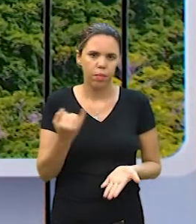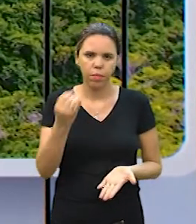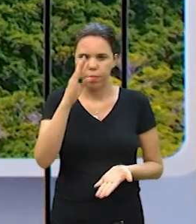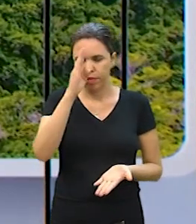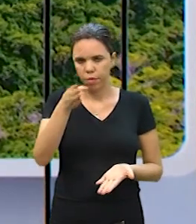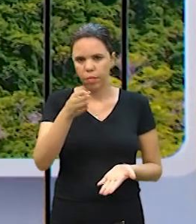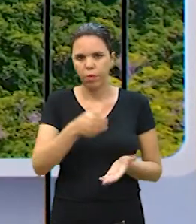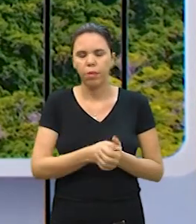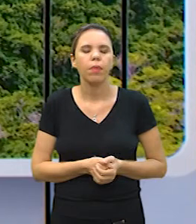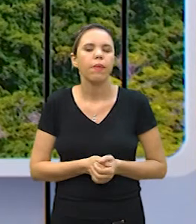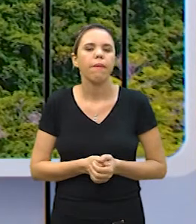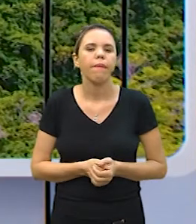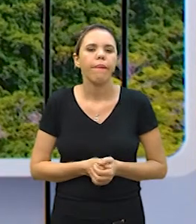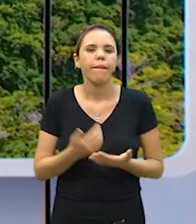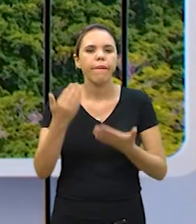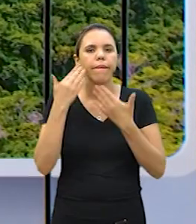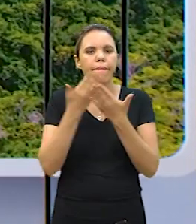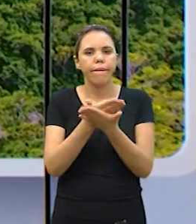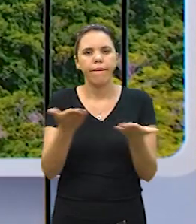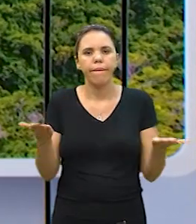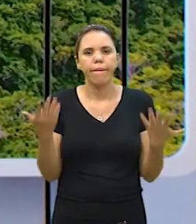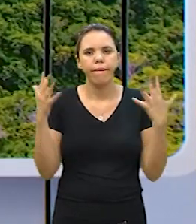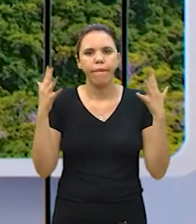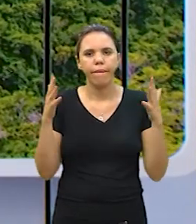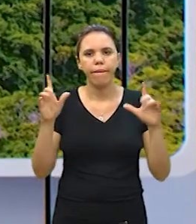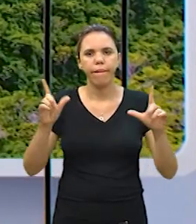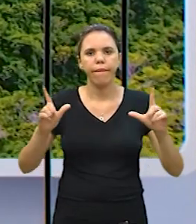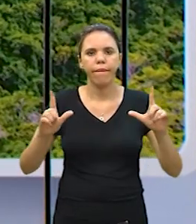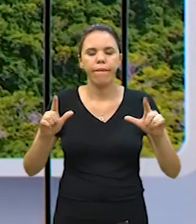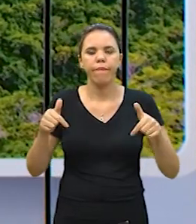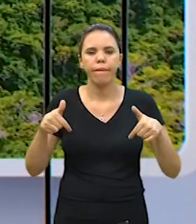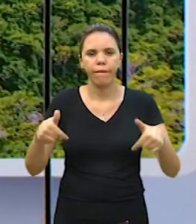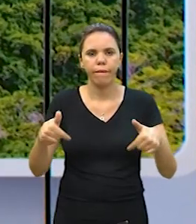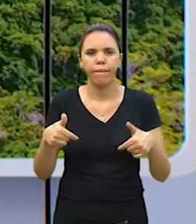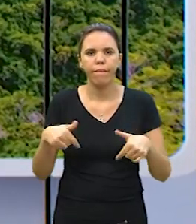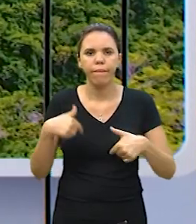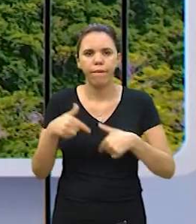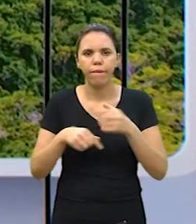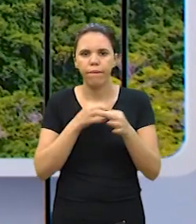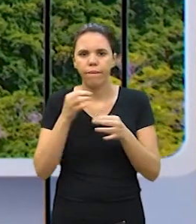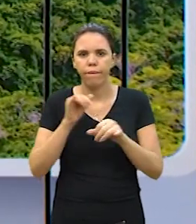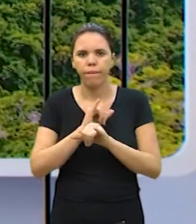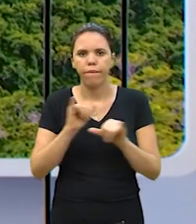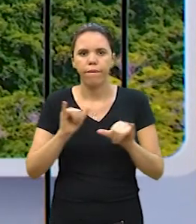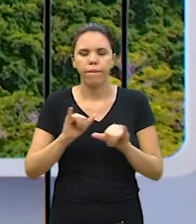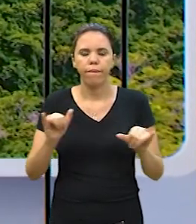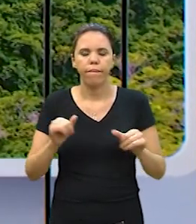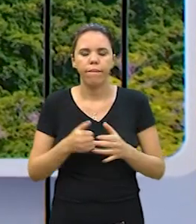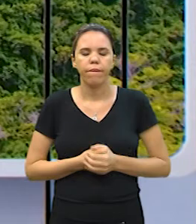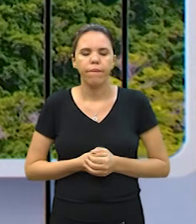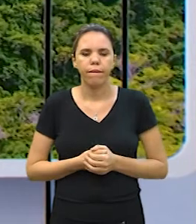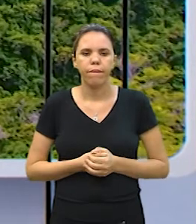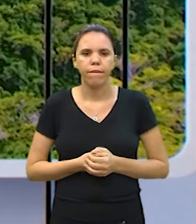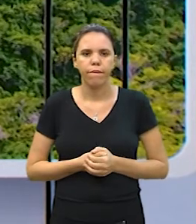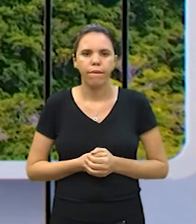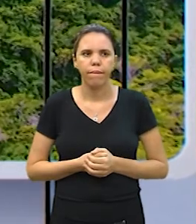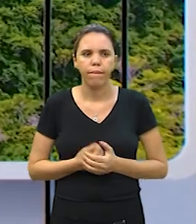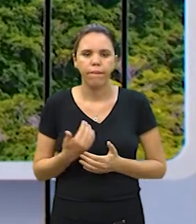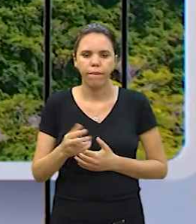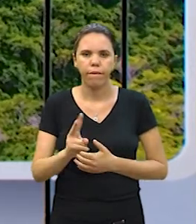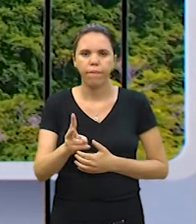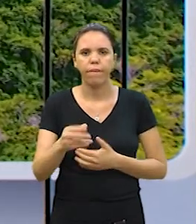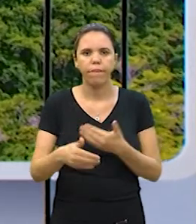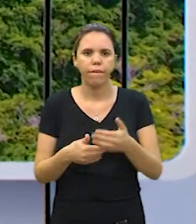é essencial. Então, quero agradecer aqui, parabenizar a TV pelo esse trabalho de divulgação e que a gente possa